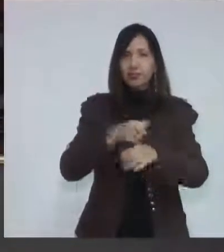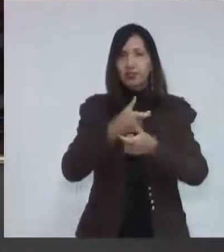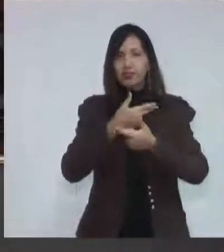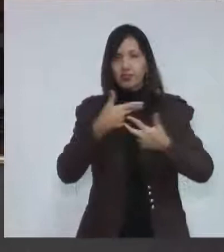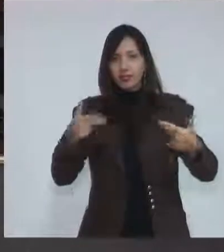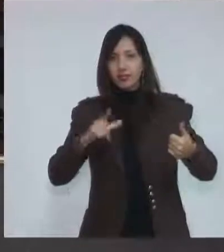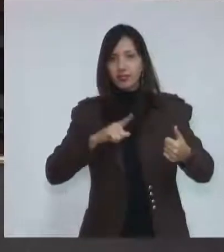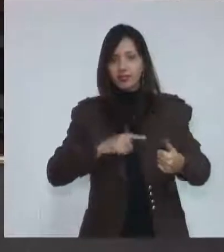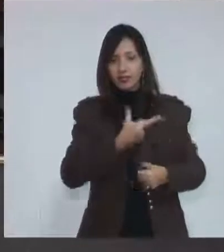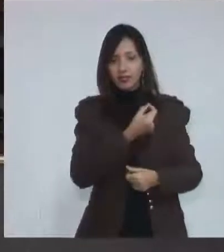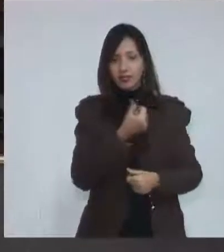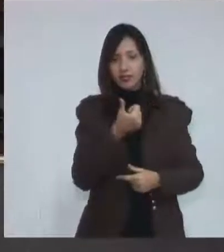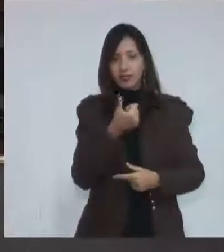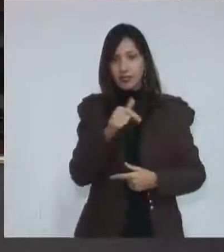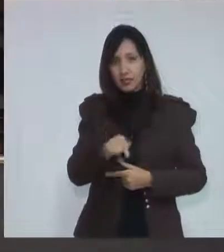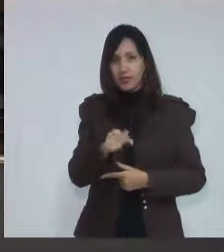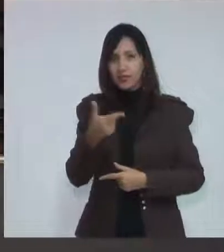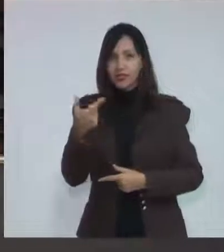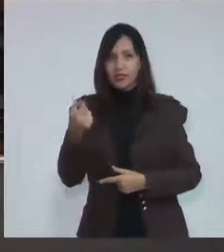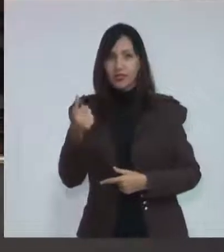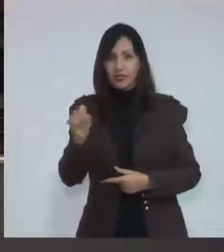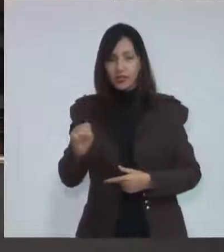anos 2017 e 2018.